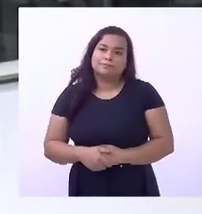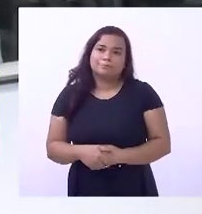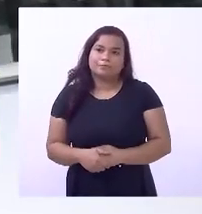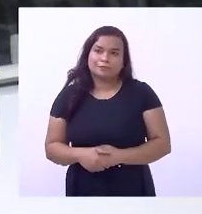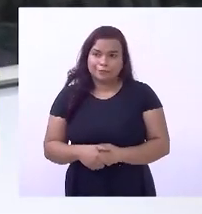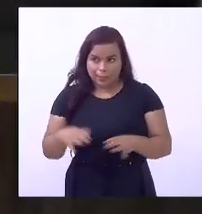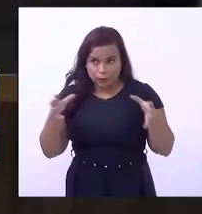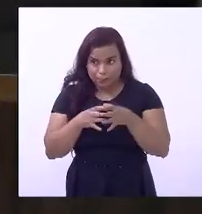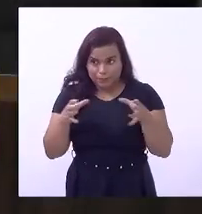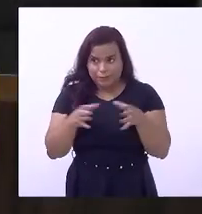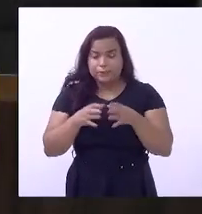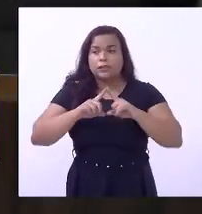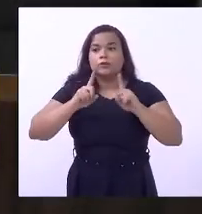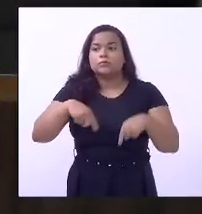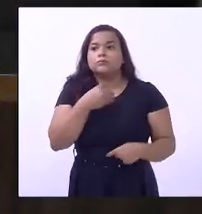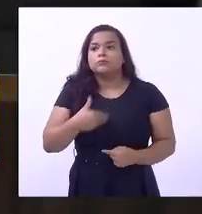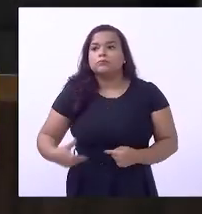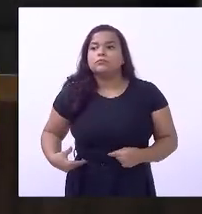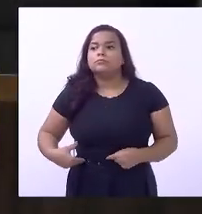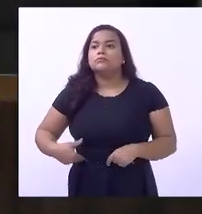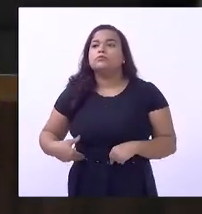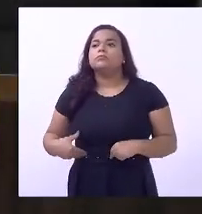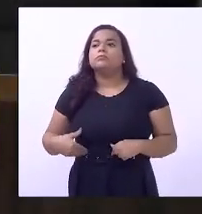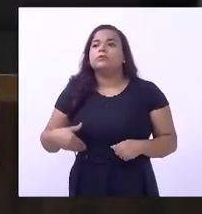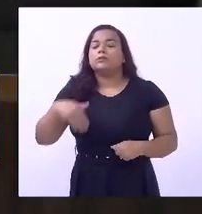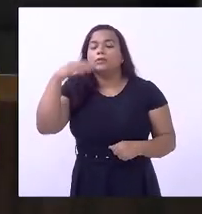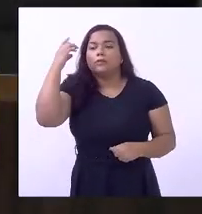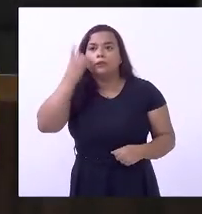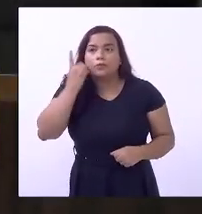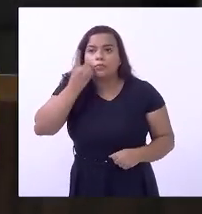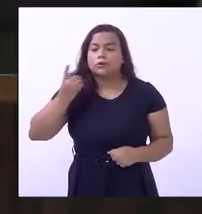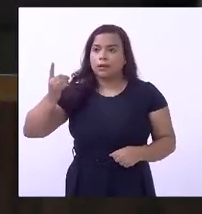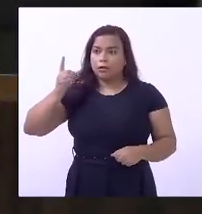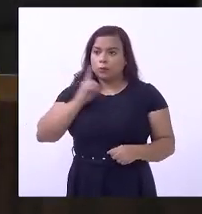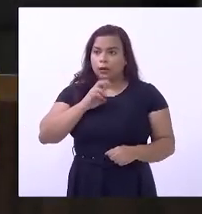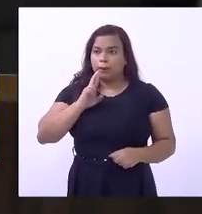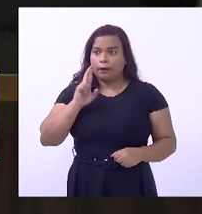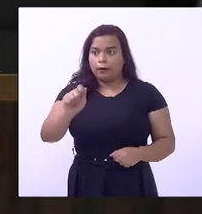Pela Comissão de Servidores Públicos, deputado Rodrigo Amorim.